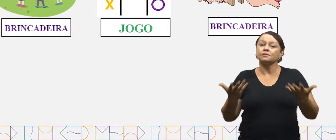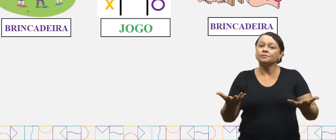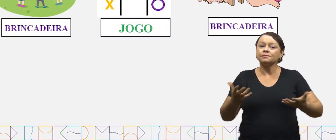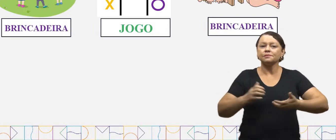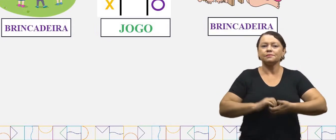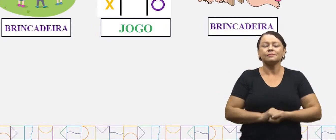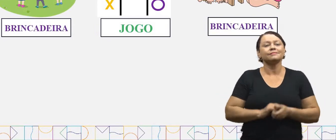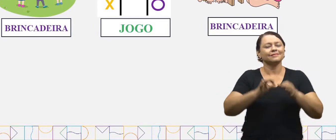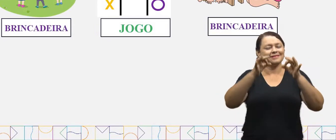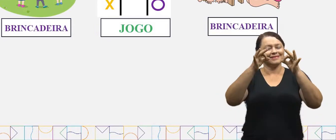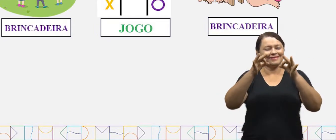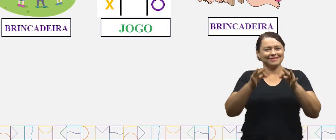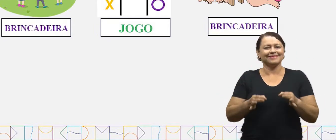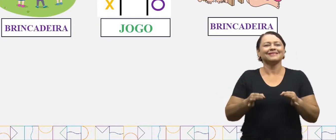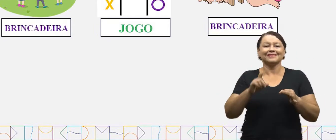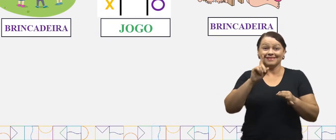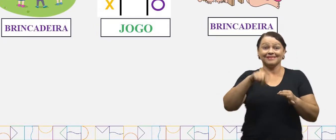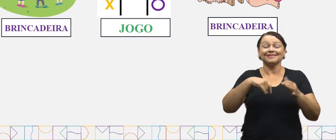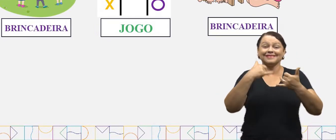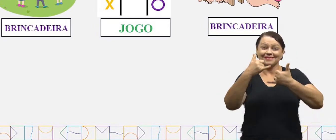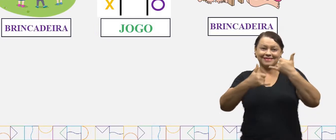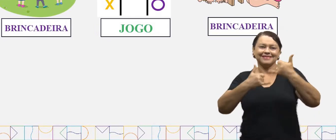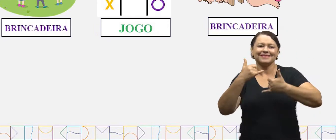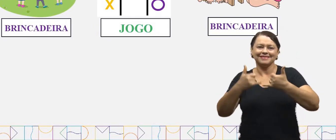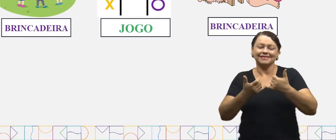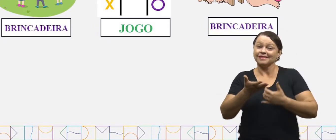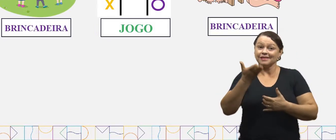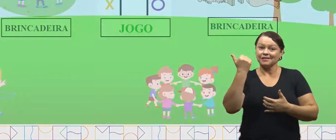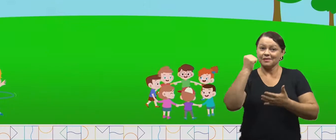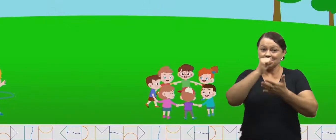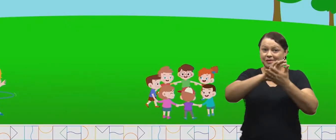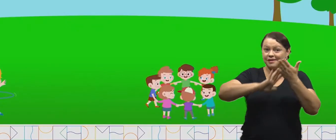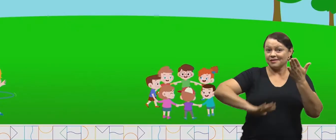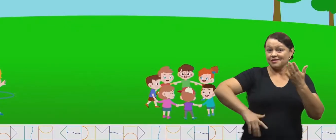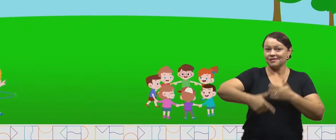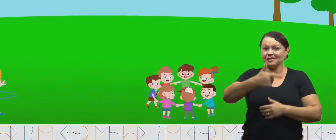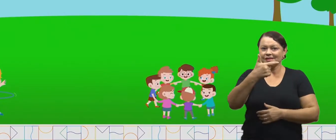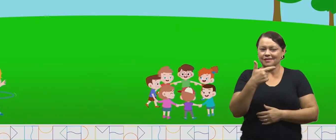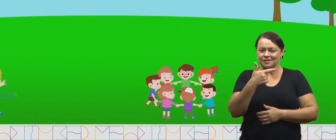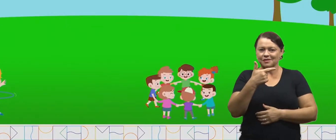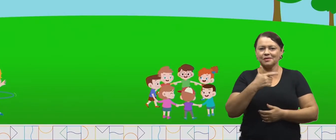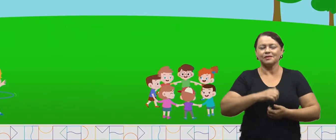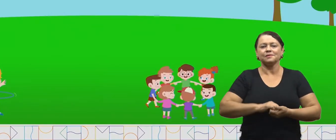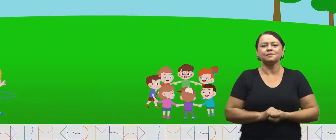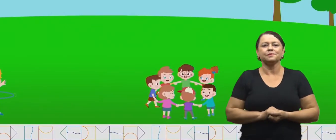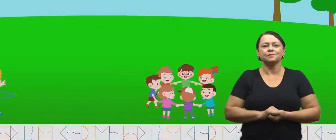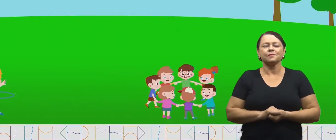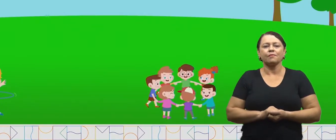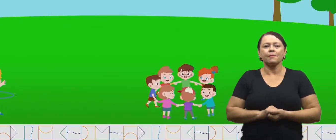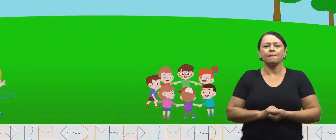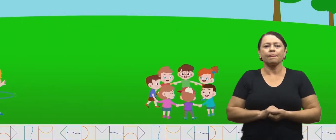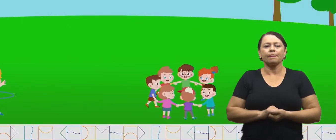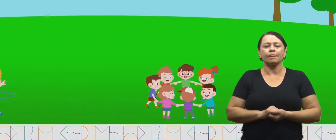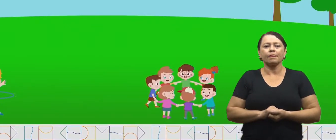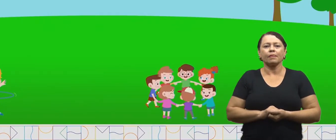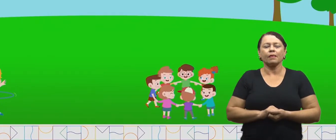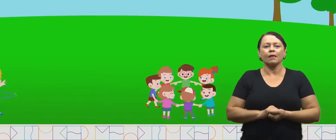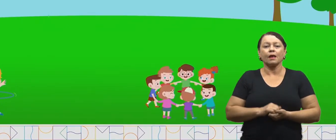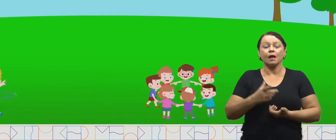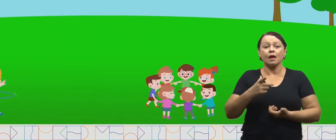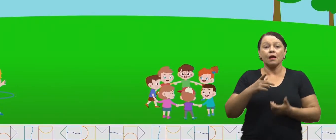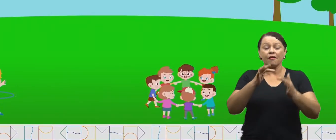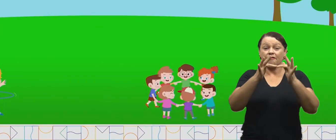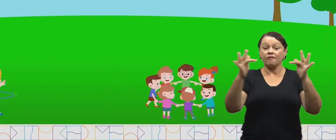Muito bem, é uma brincadeira. Vamos para a atividade 2. Atividade 2. Leia as afirmativas abaixo